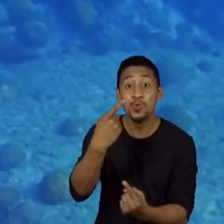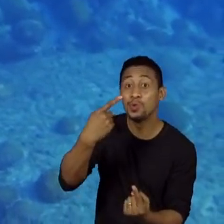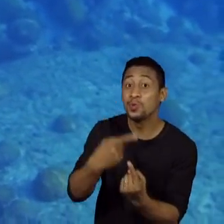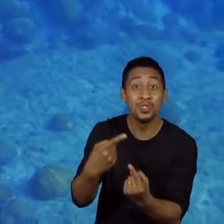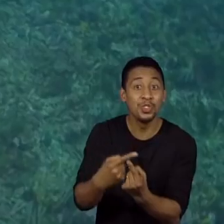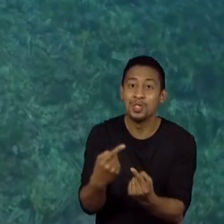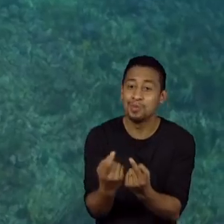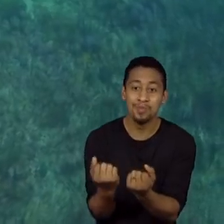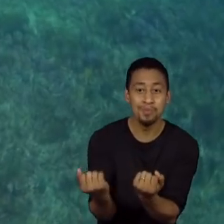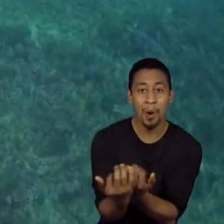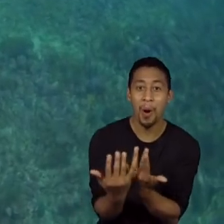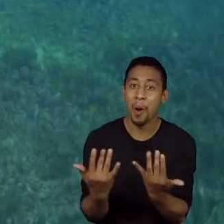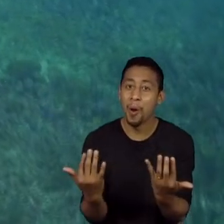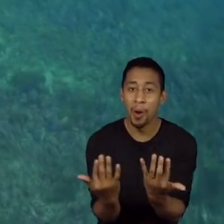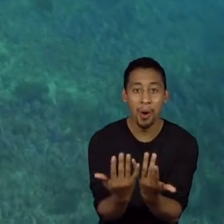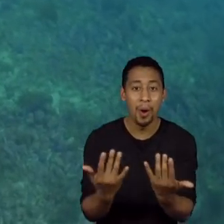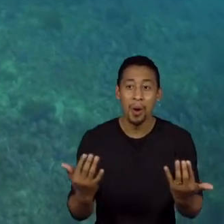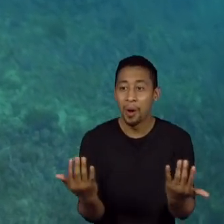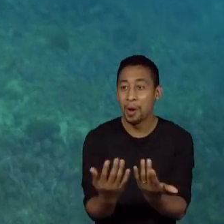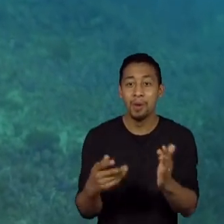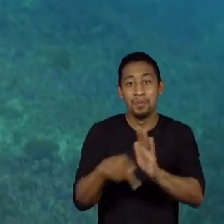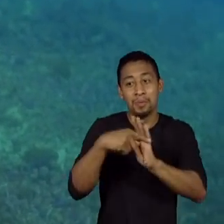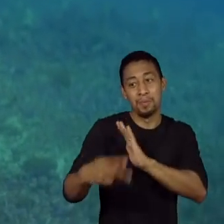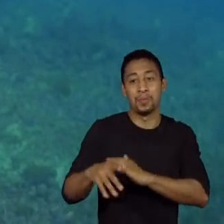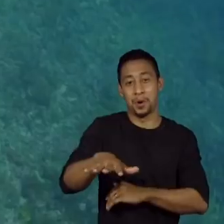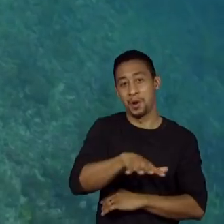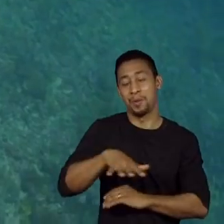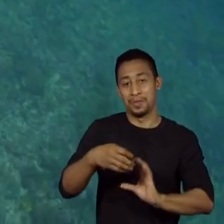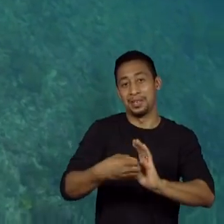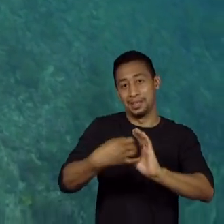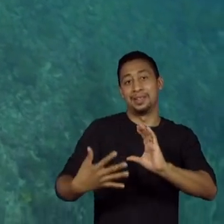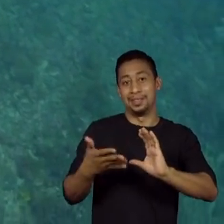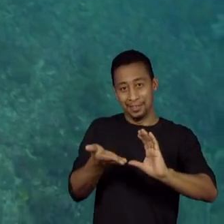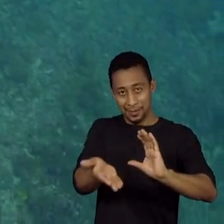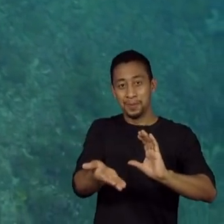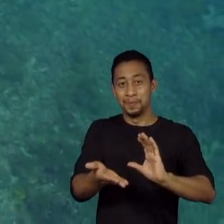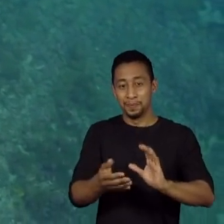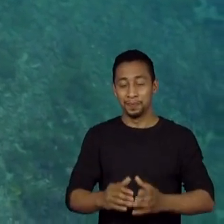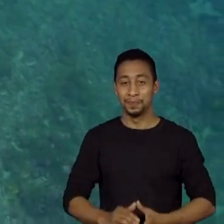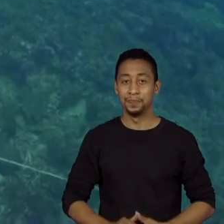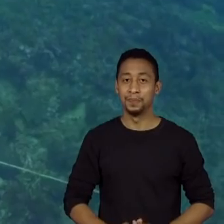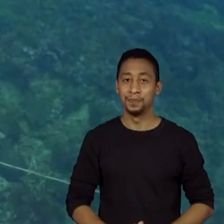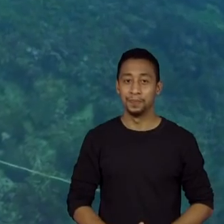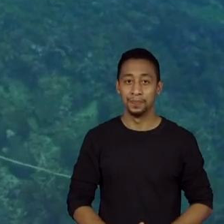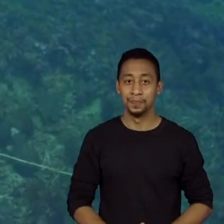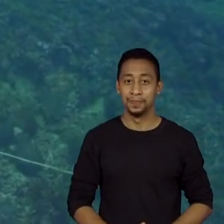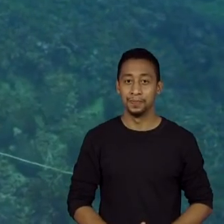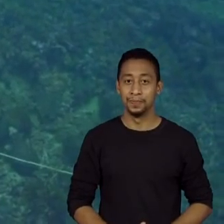construtora, é a construtora desse recife, né, que chama Madraças de Cactos.